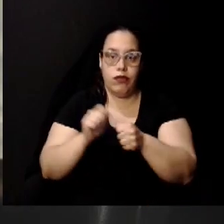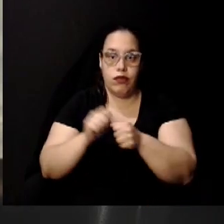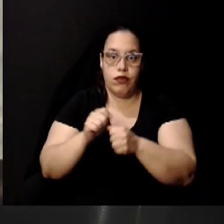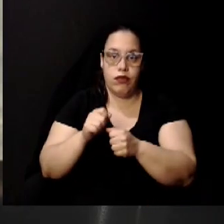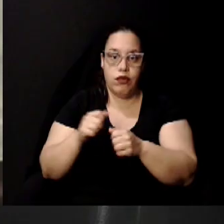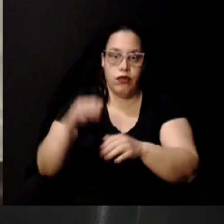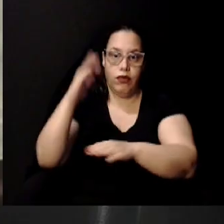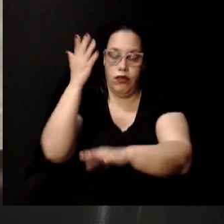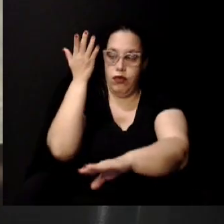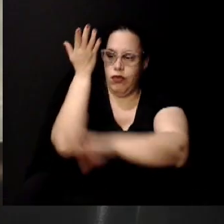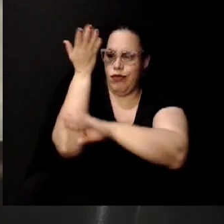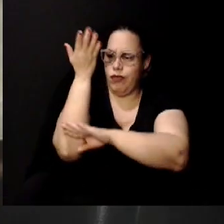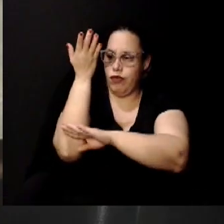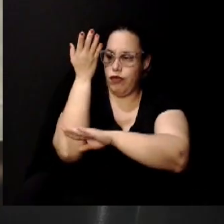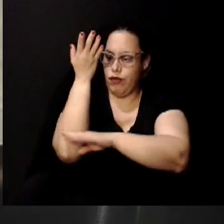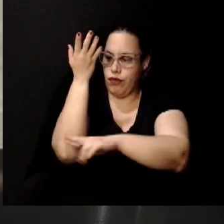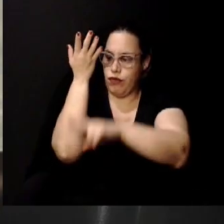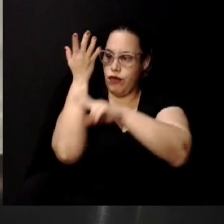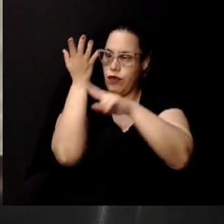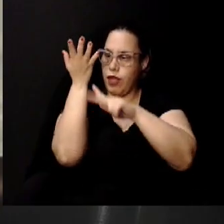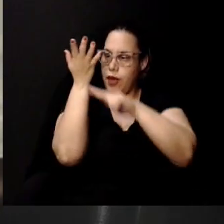né?